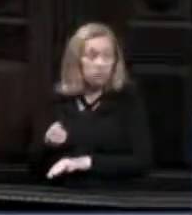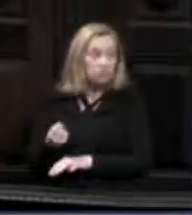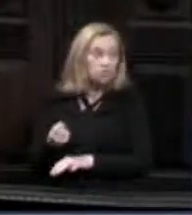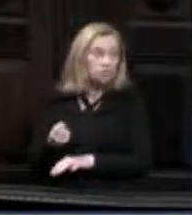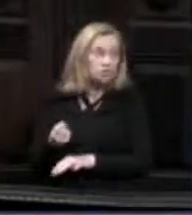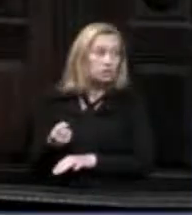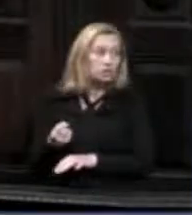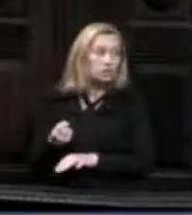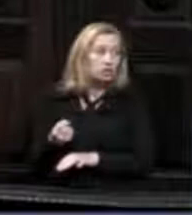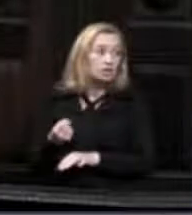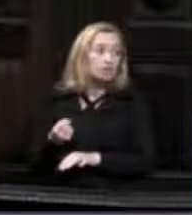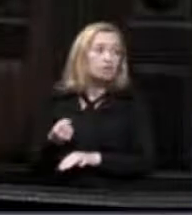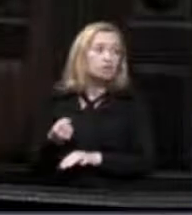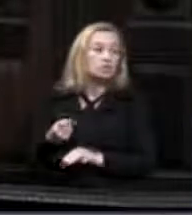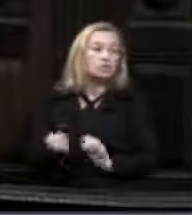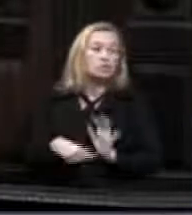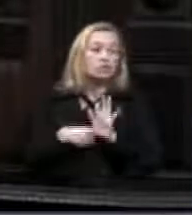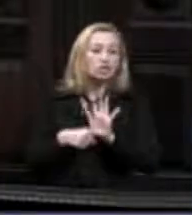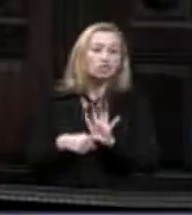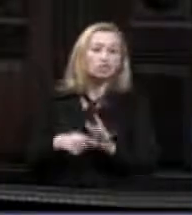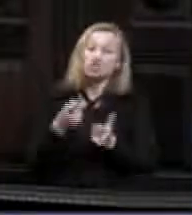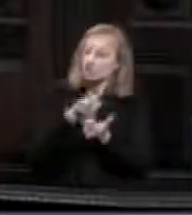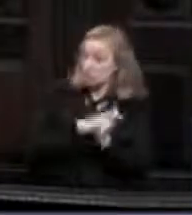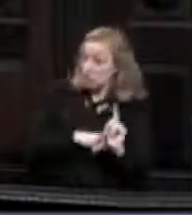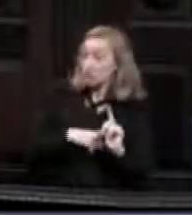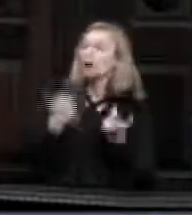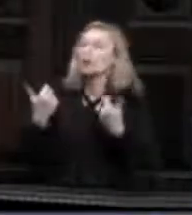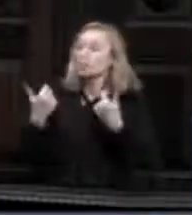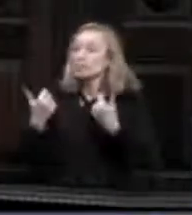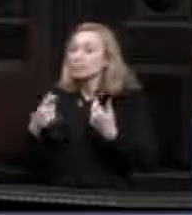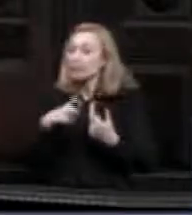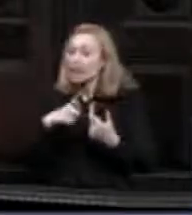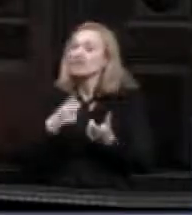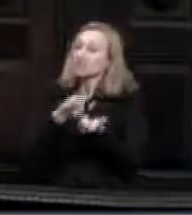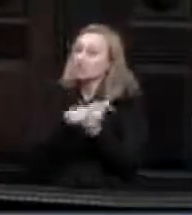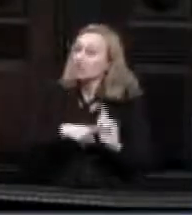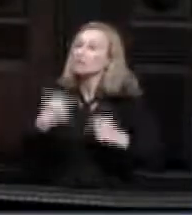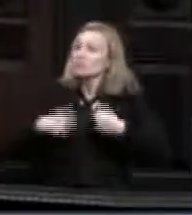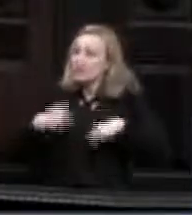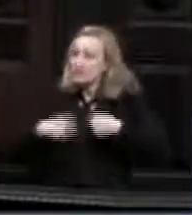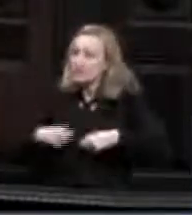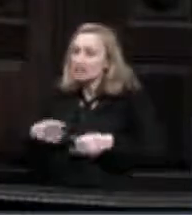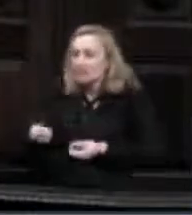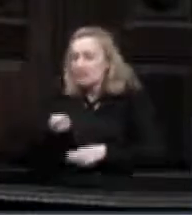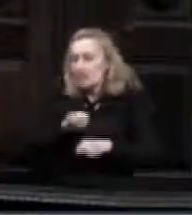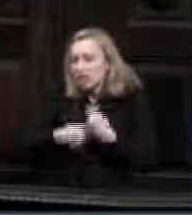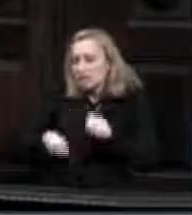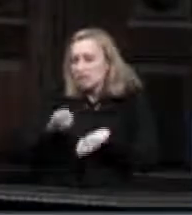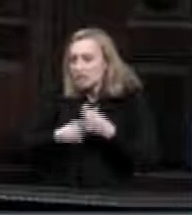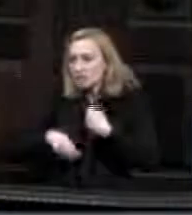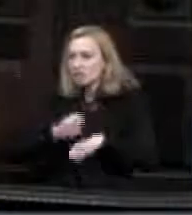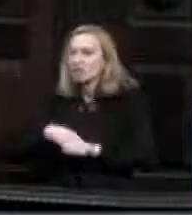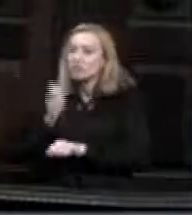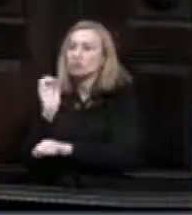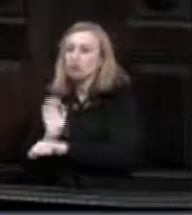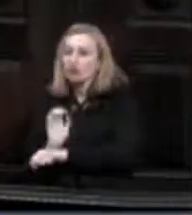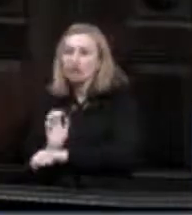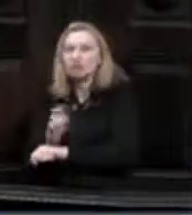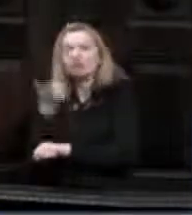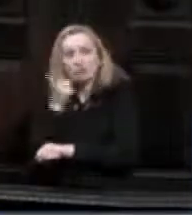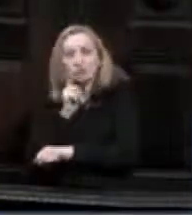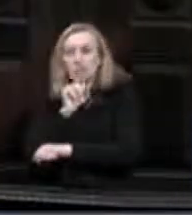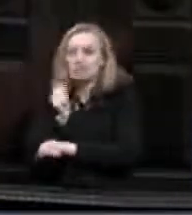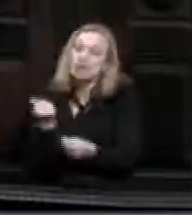refinanciamento das dívidas. Existem dívidas que precisam ser refinanciadas para que o Estado retome capacidade de